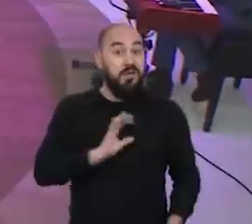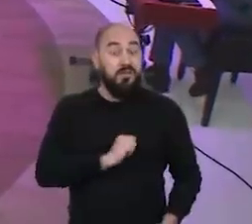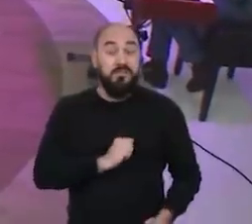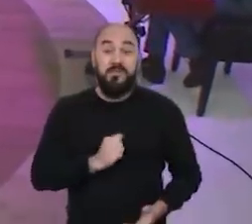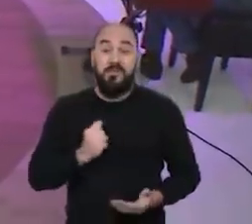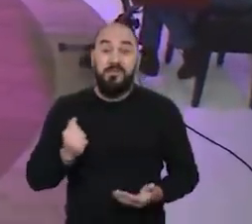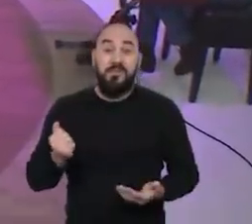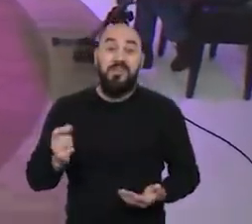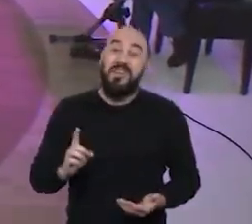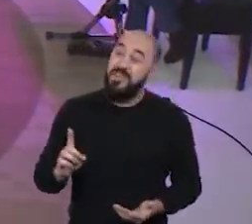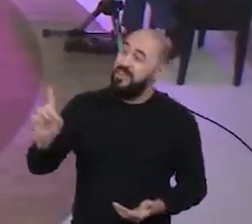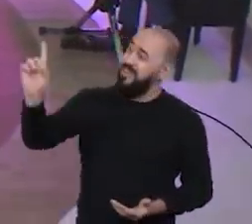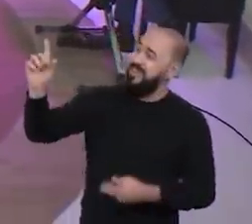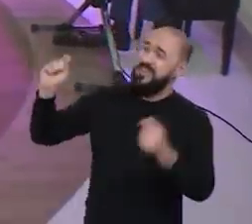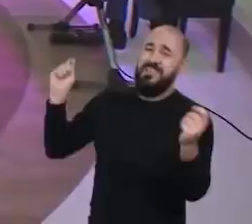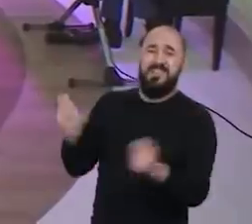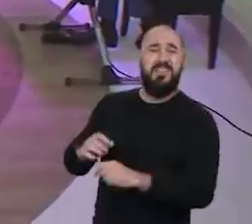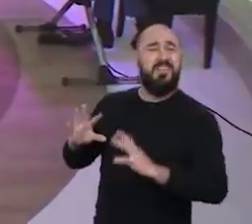Ele é